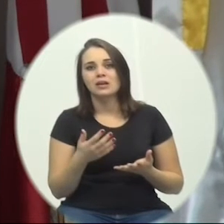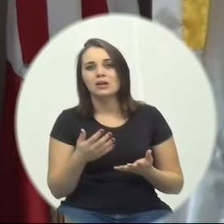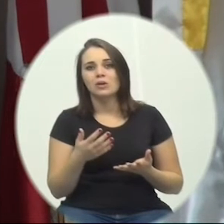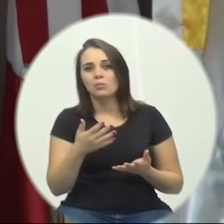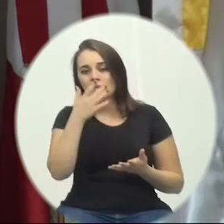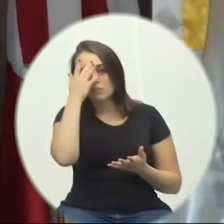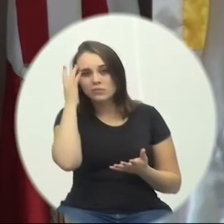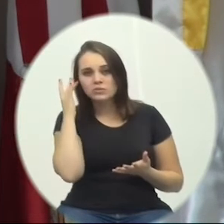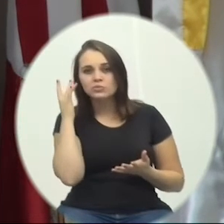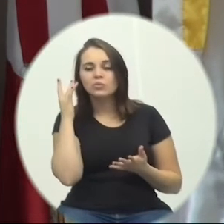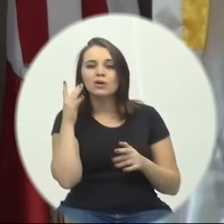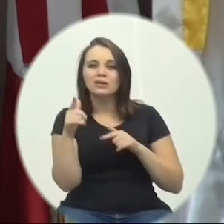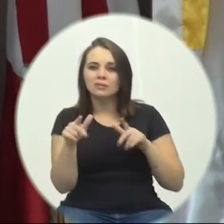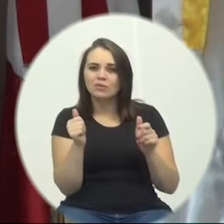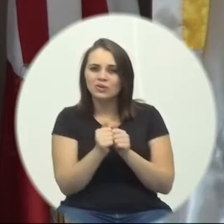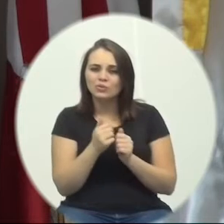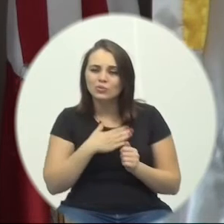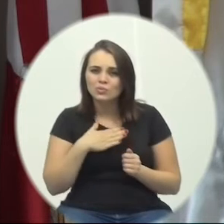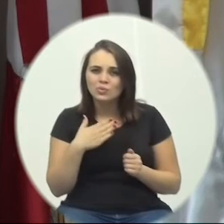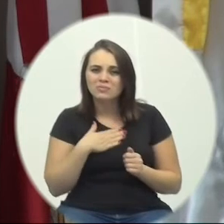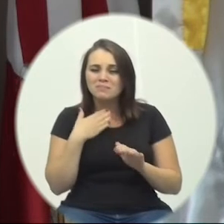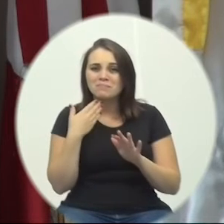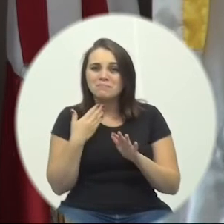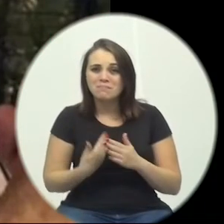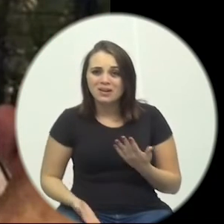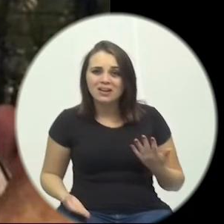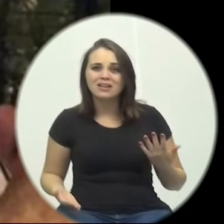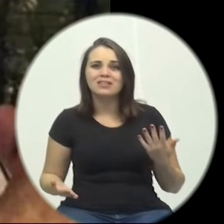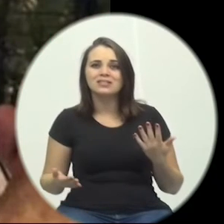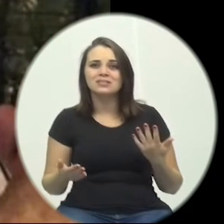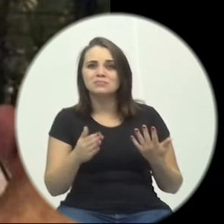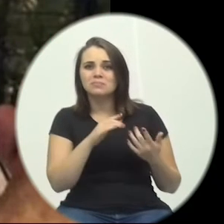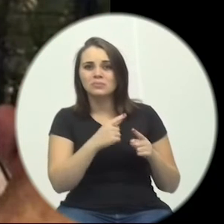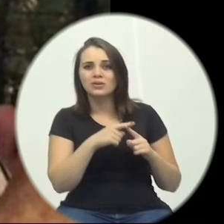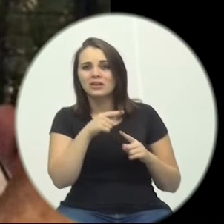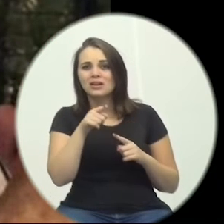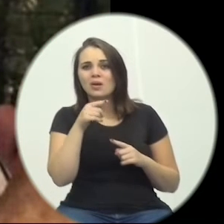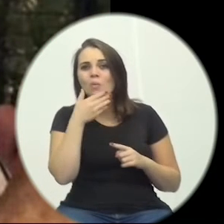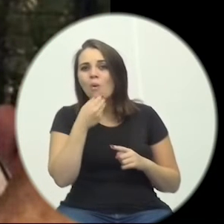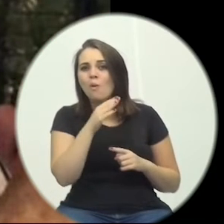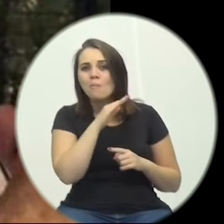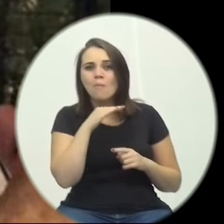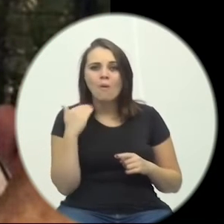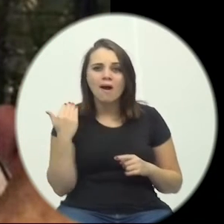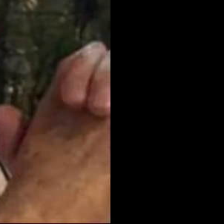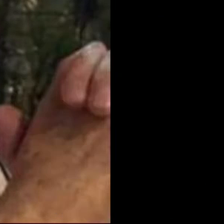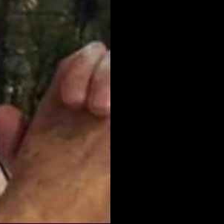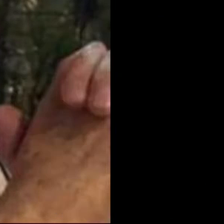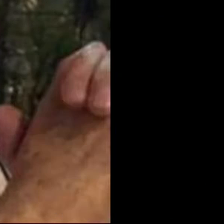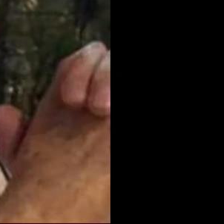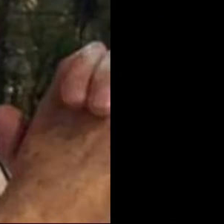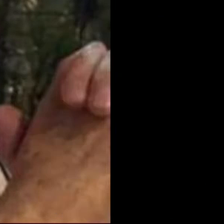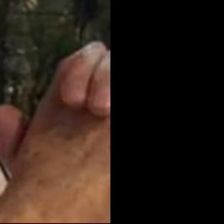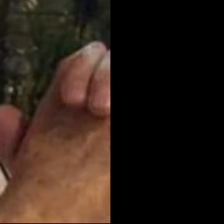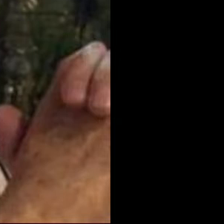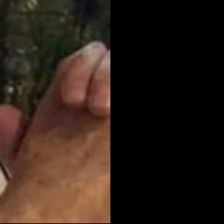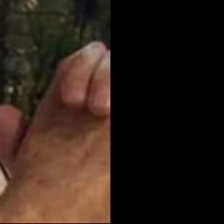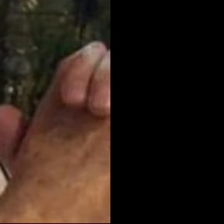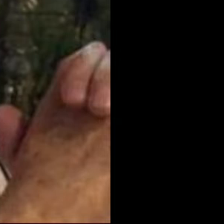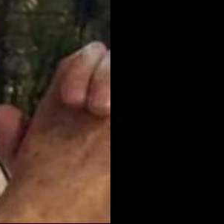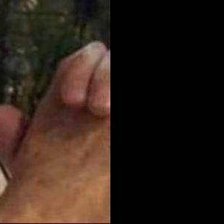meu escritório perde um grande tributarista, perde um excelente advogado, um